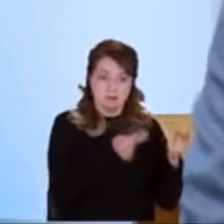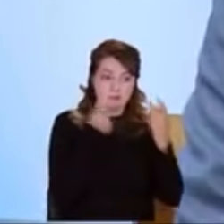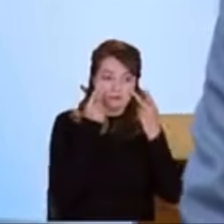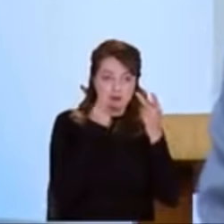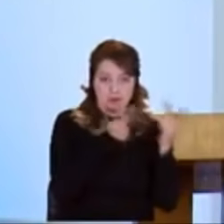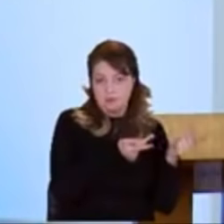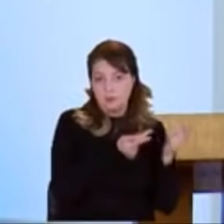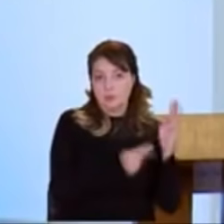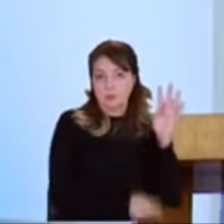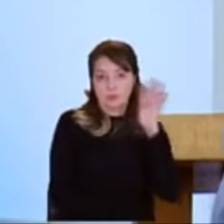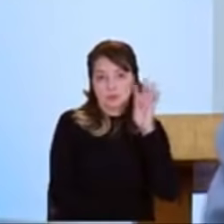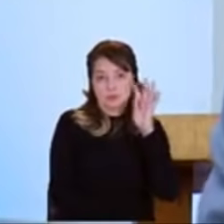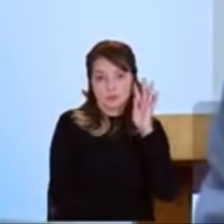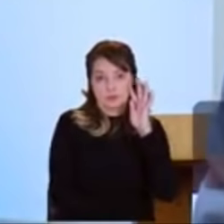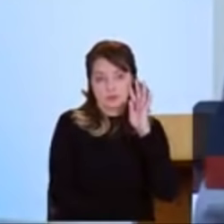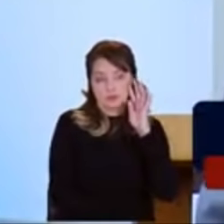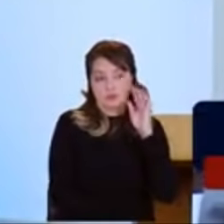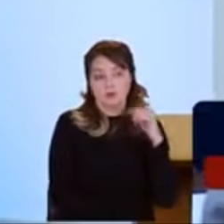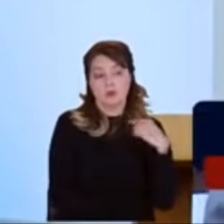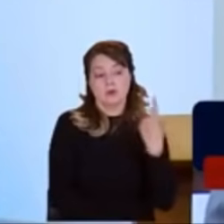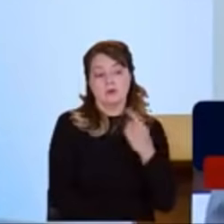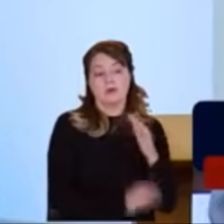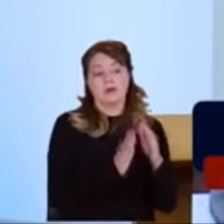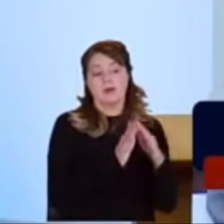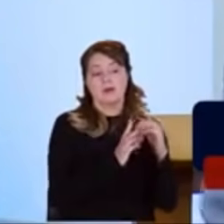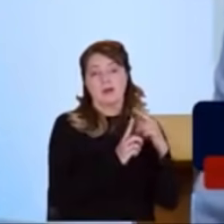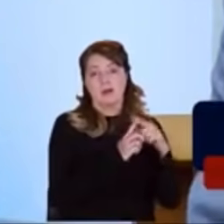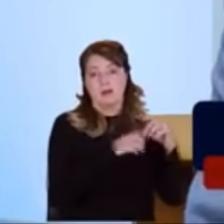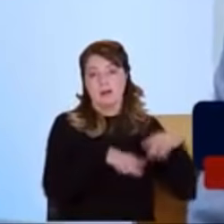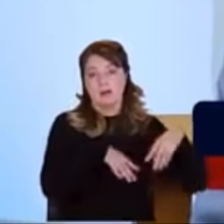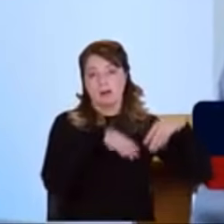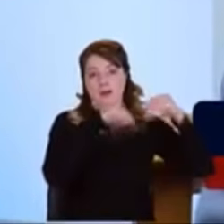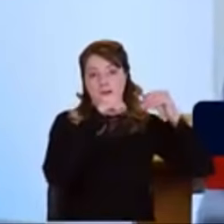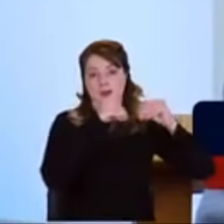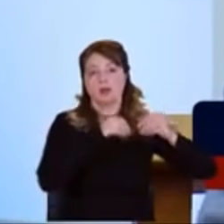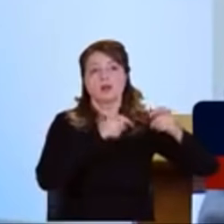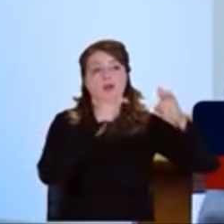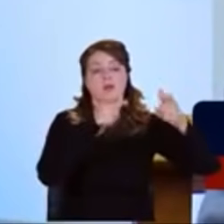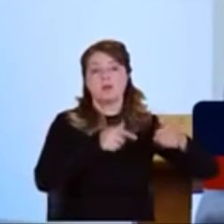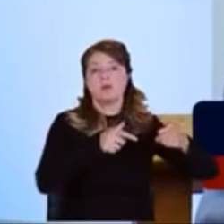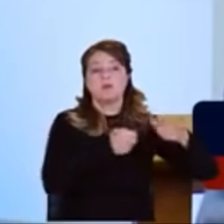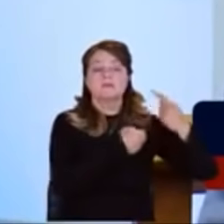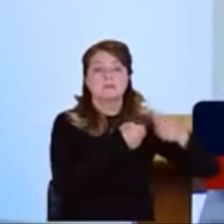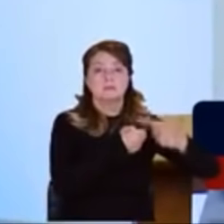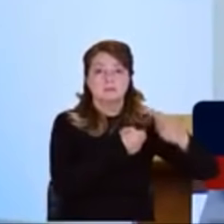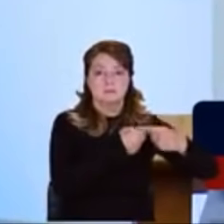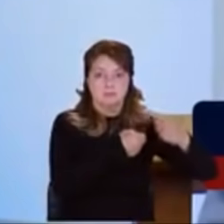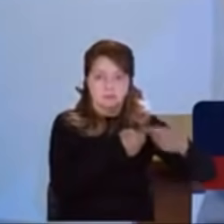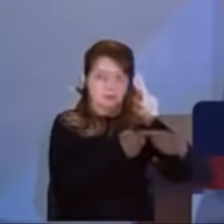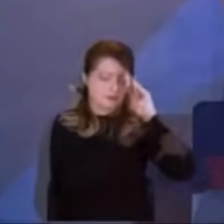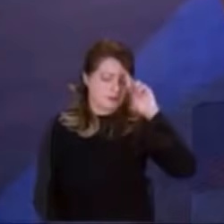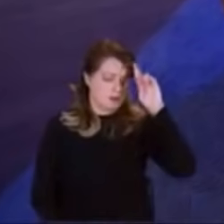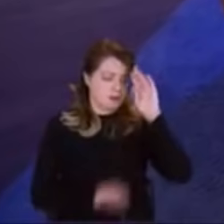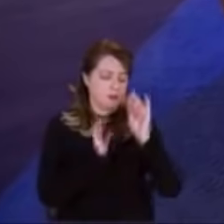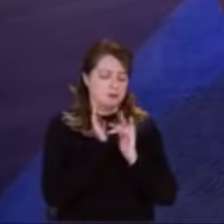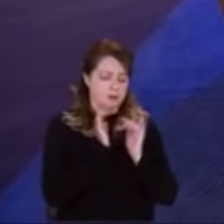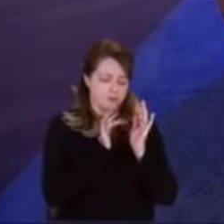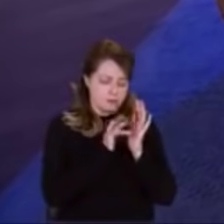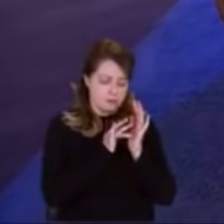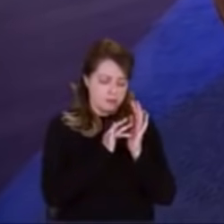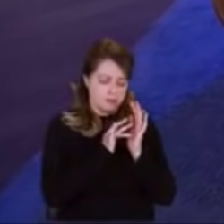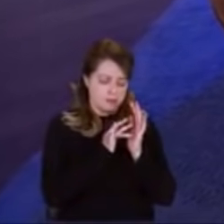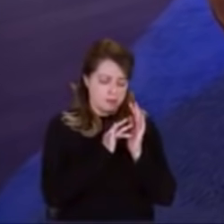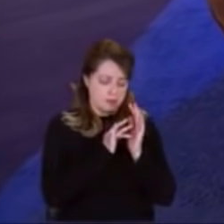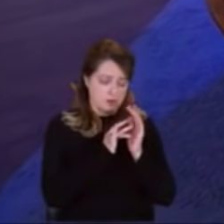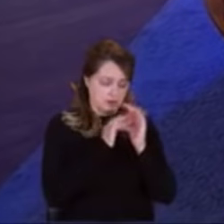de oração que irão da Universal, né, pra levar o filho aí da pessoa que assiste esses programas aí, como se fosse alguma coisa do Tinhoso e não sei o quê. E ainda